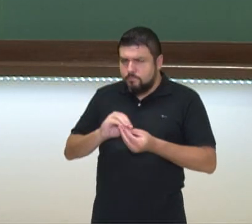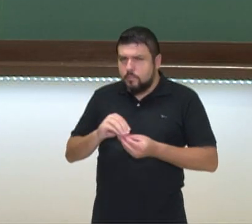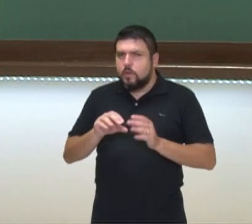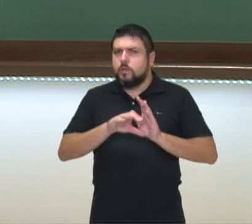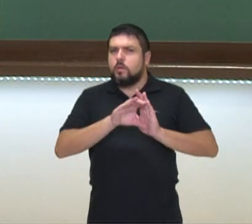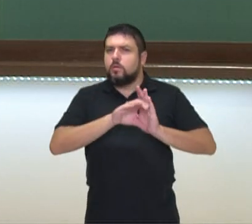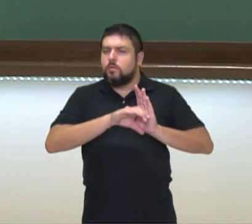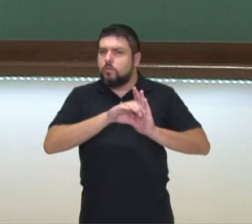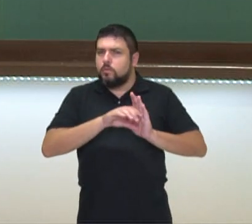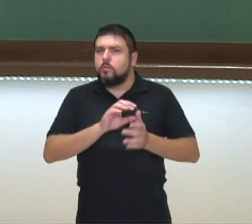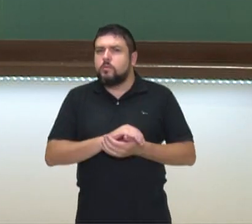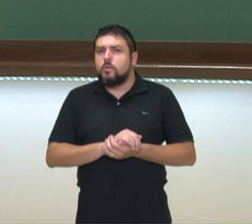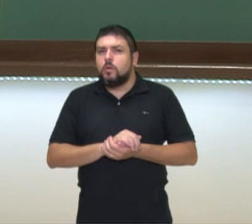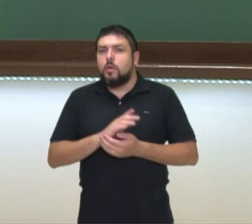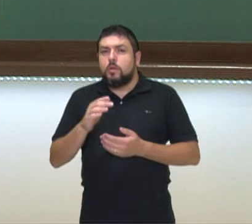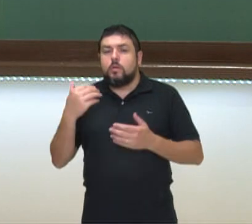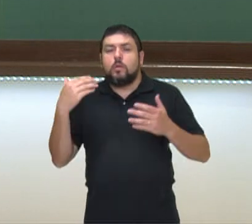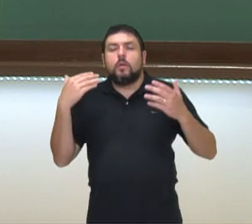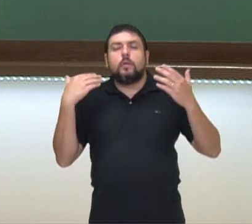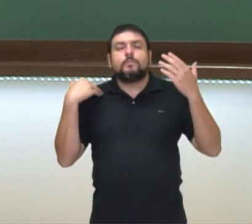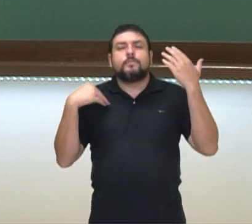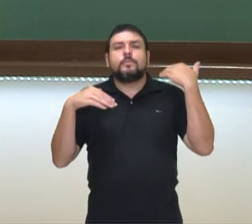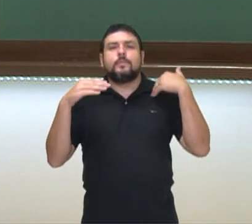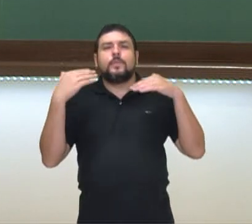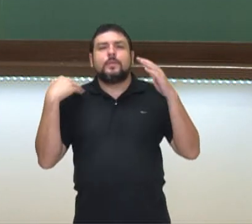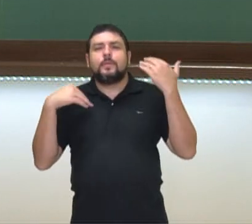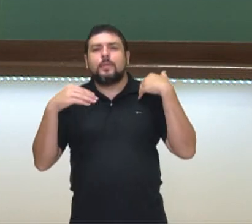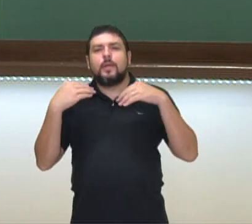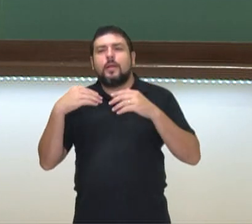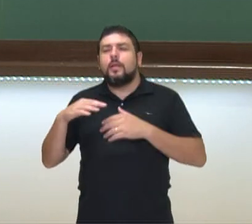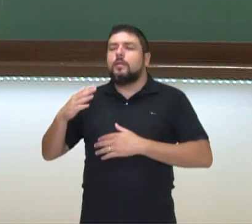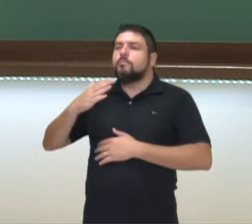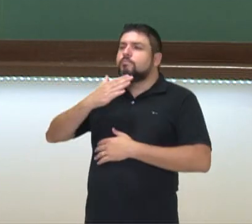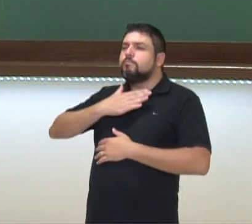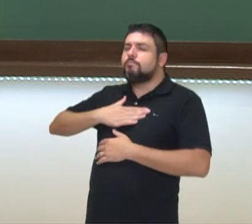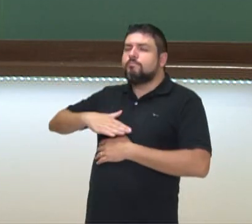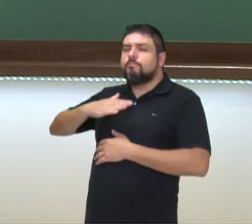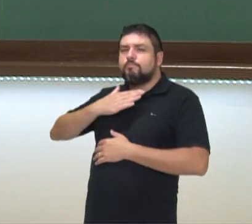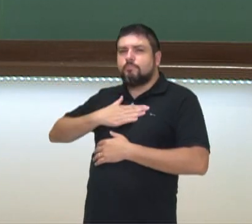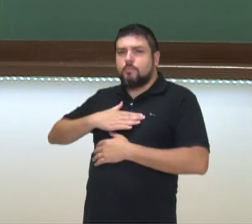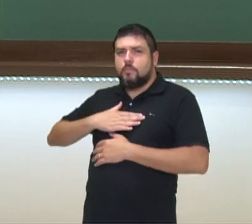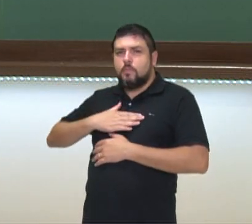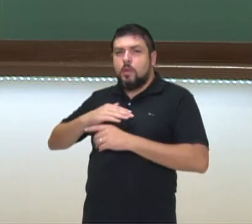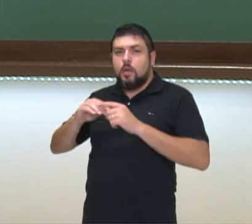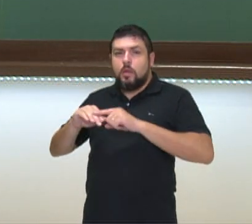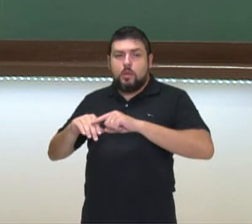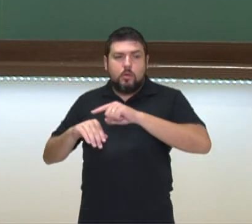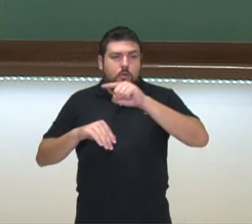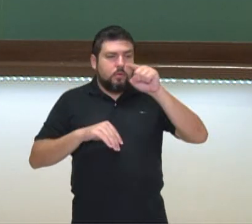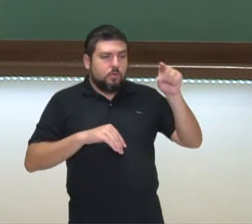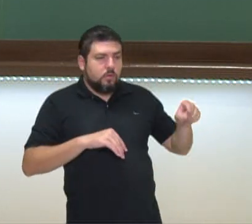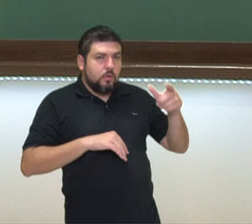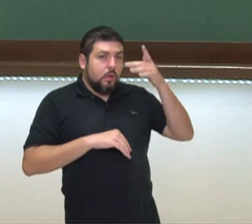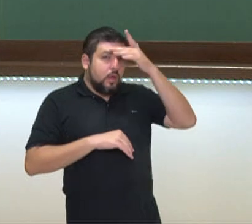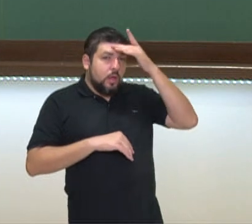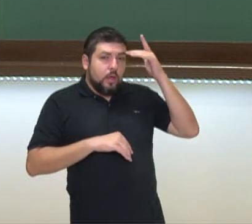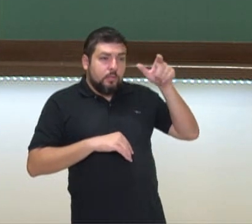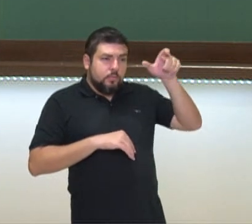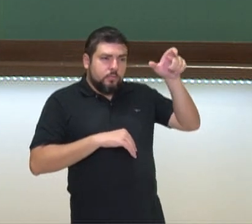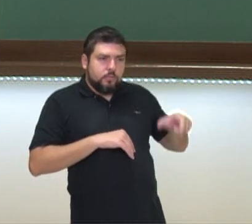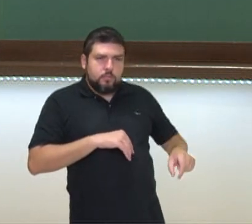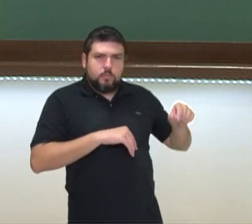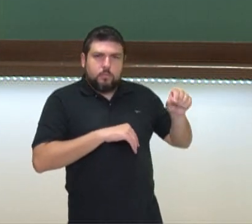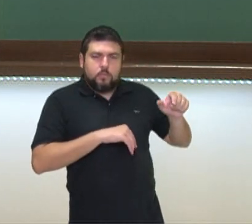a atribuição do passeio ser tranquilo foi dado pelas pessoas. As pessoas acharam, elas tiveram